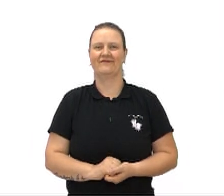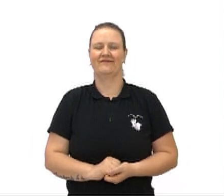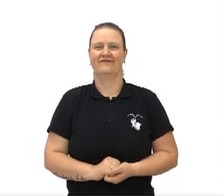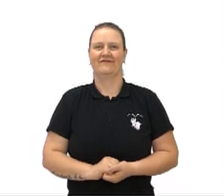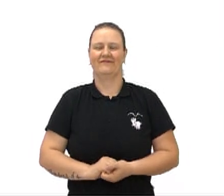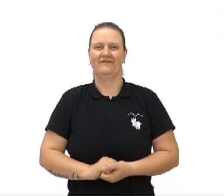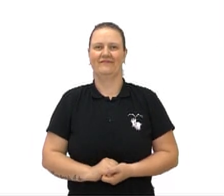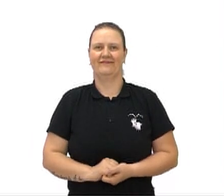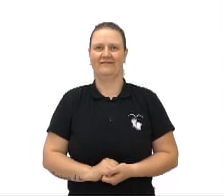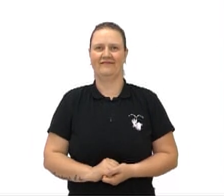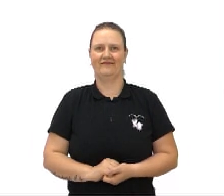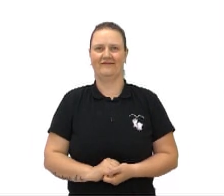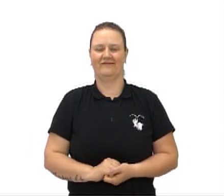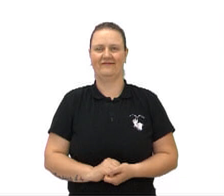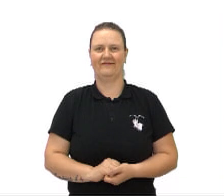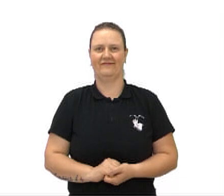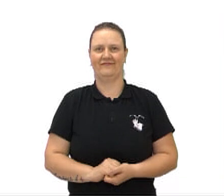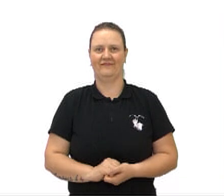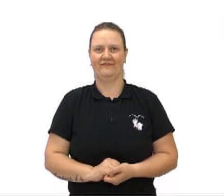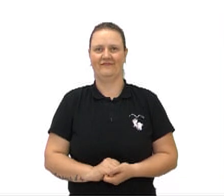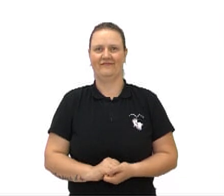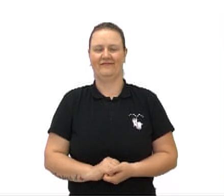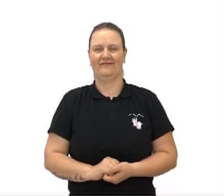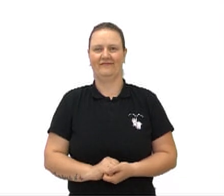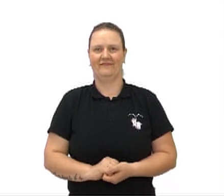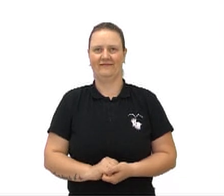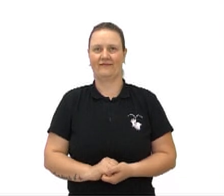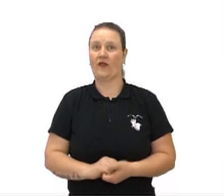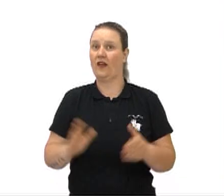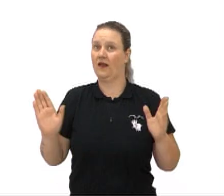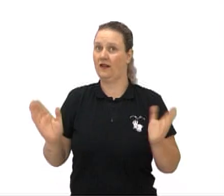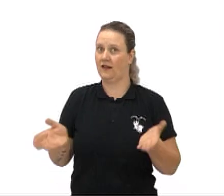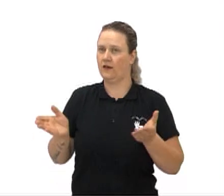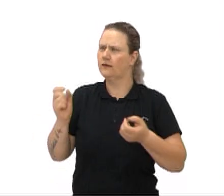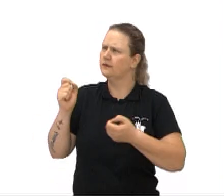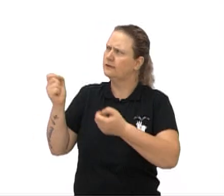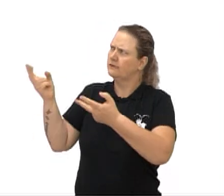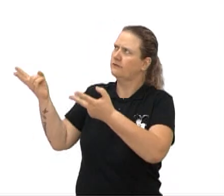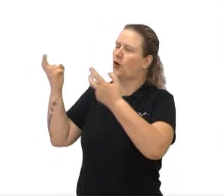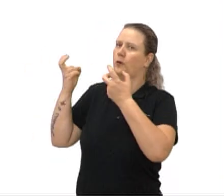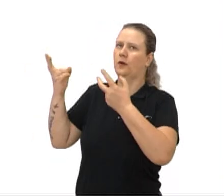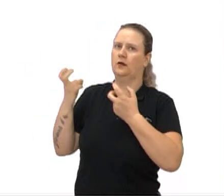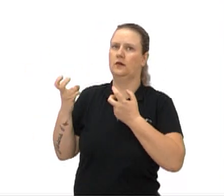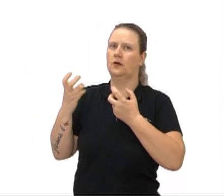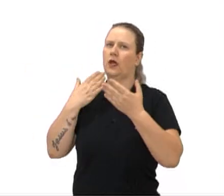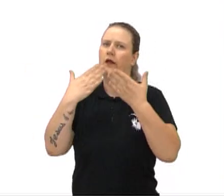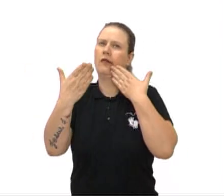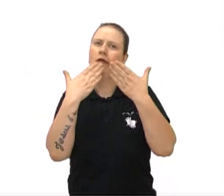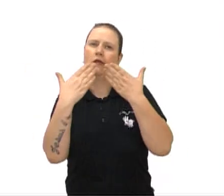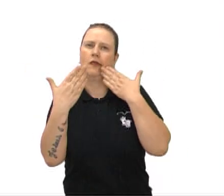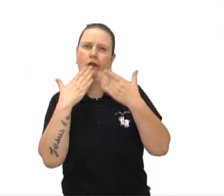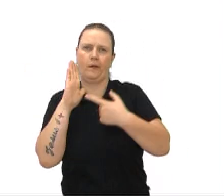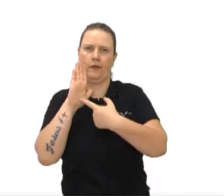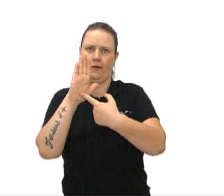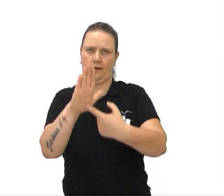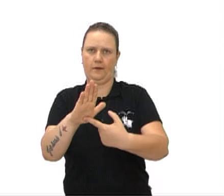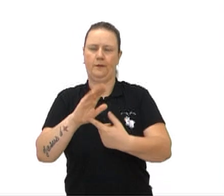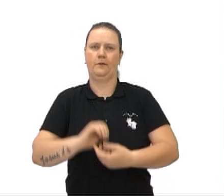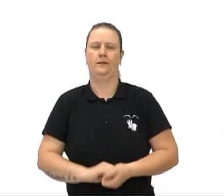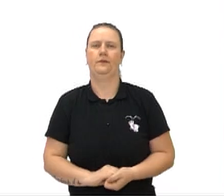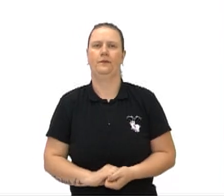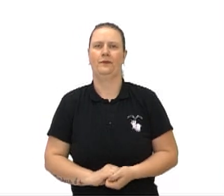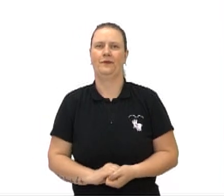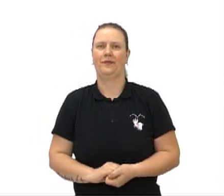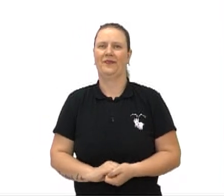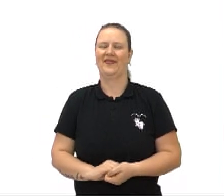tal? Hola, ¿cómo te va? Então, observem as expressões do diálogo, né, em destaque. Olá,